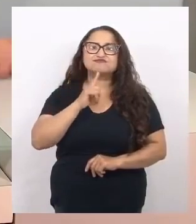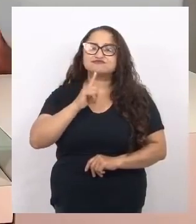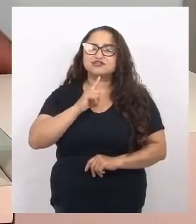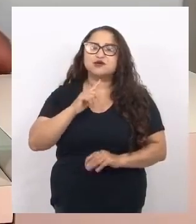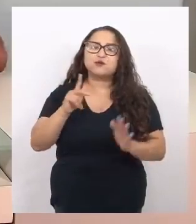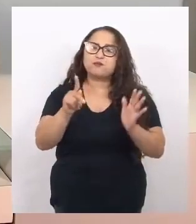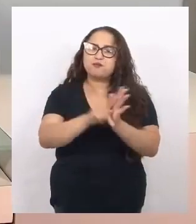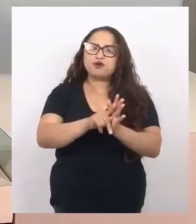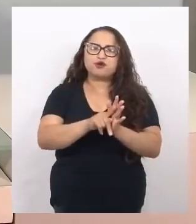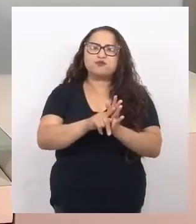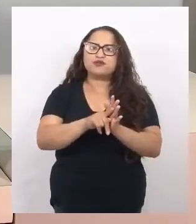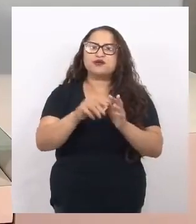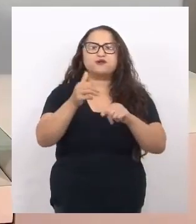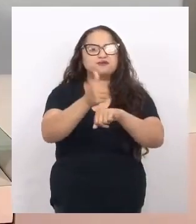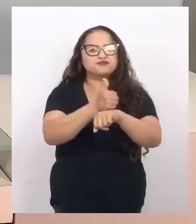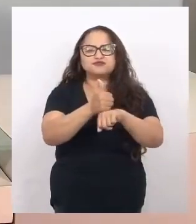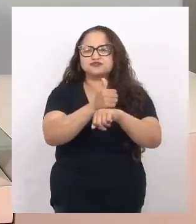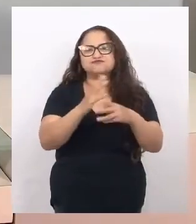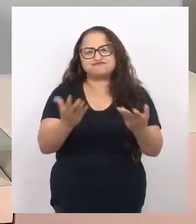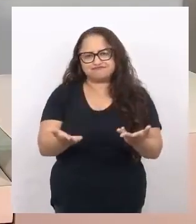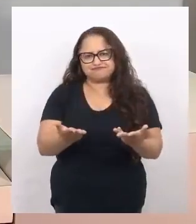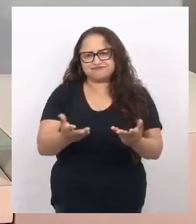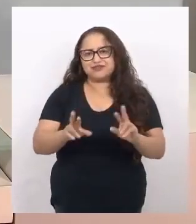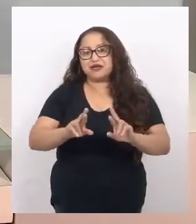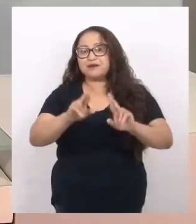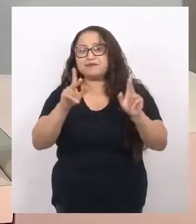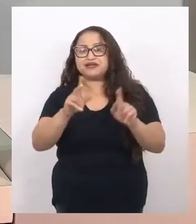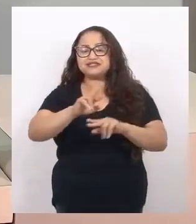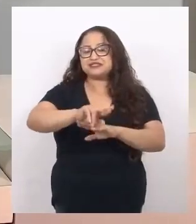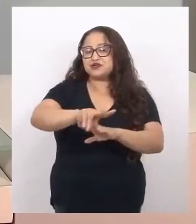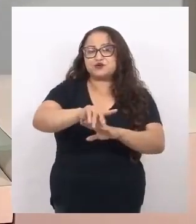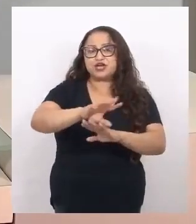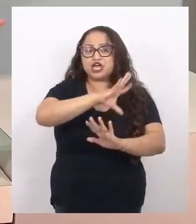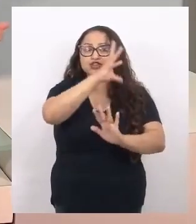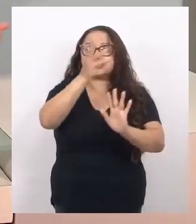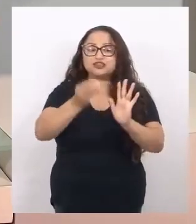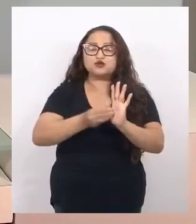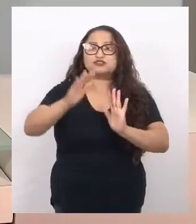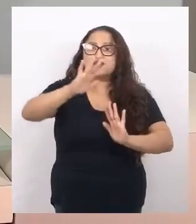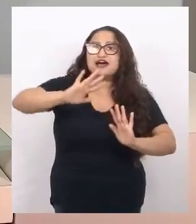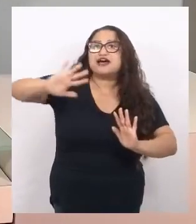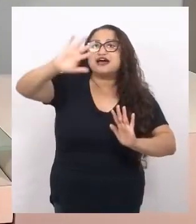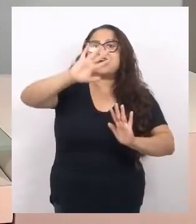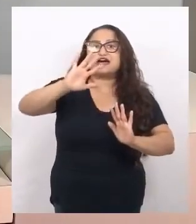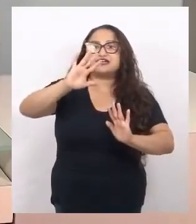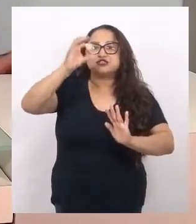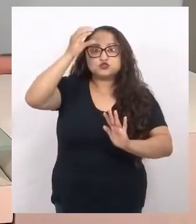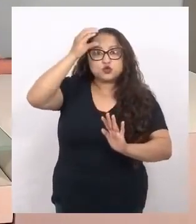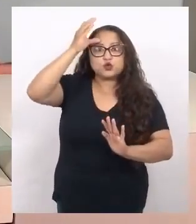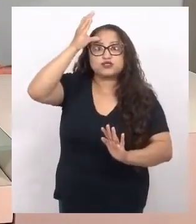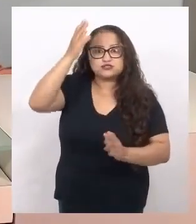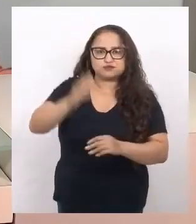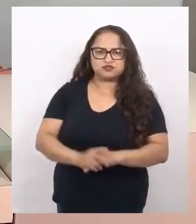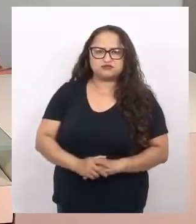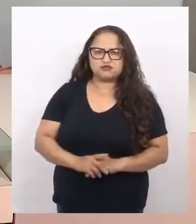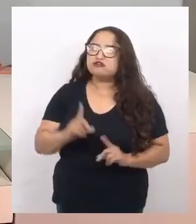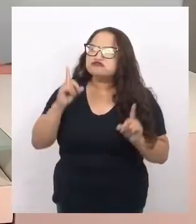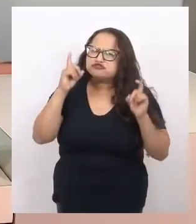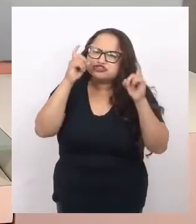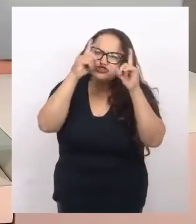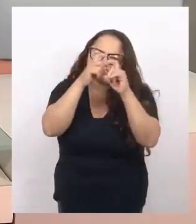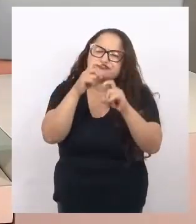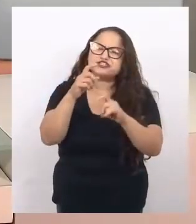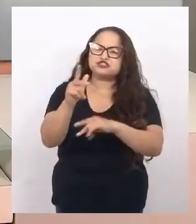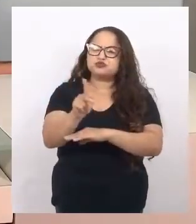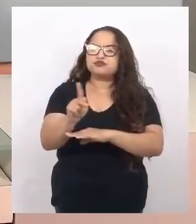tá? Mas não, lógico, interdisciplinar de toda a área do conhecimento, porque a gente sabe, né? Puxa vida, é difícil para um professor de física dar